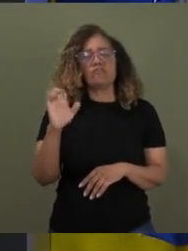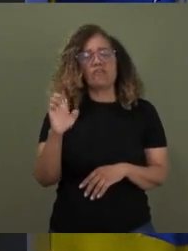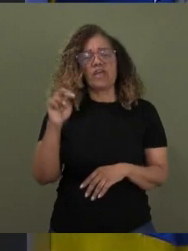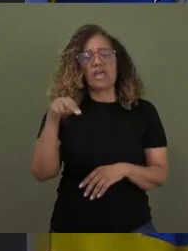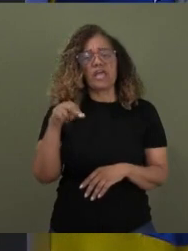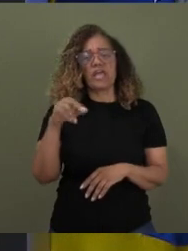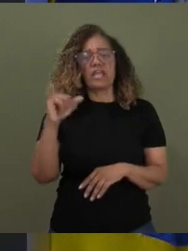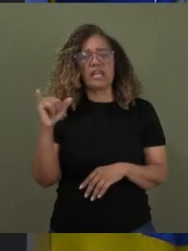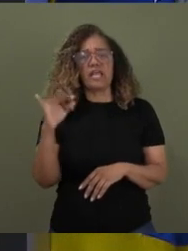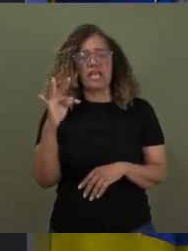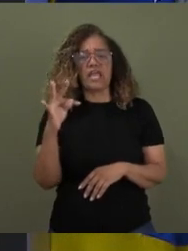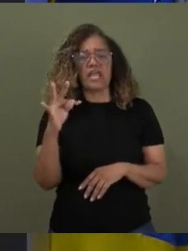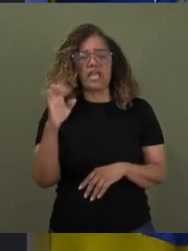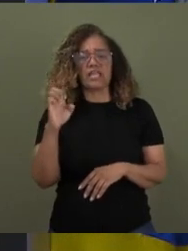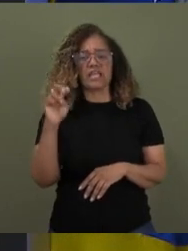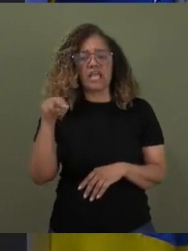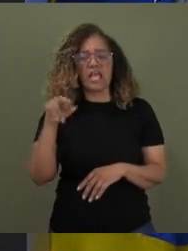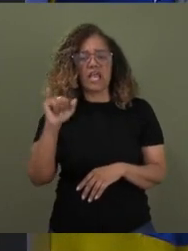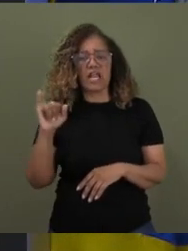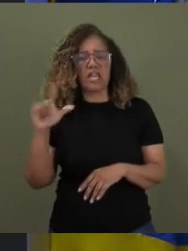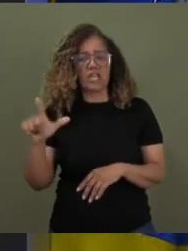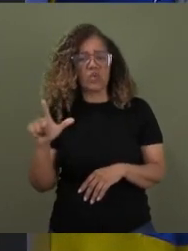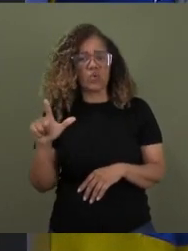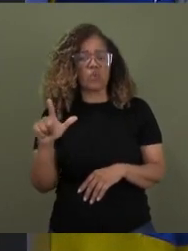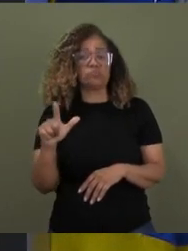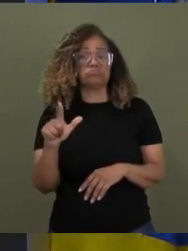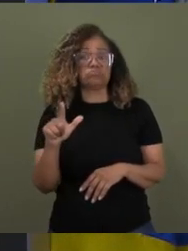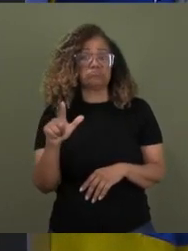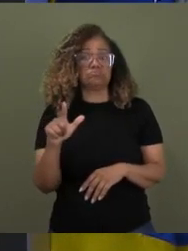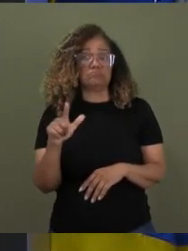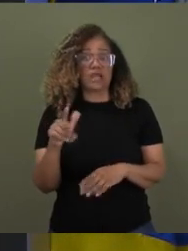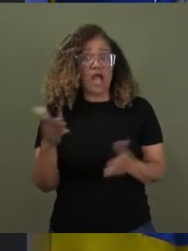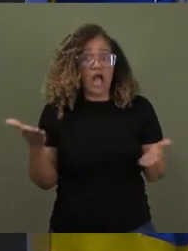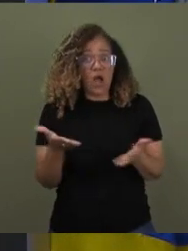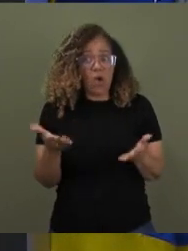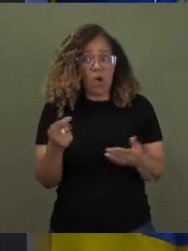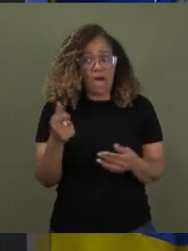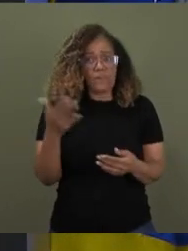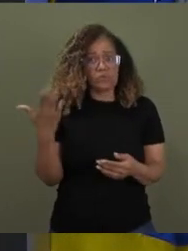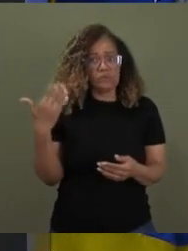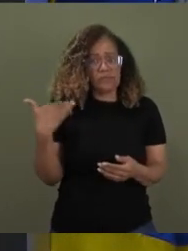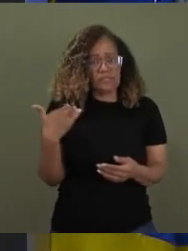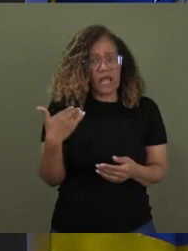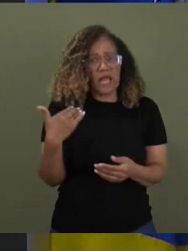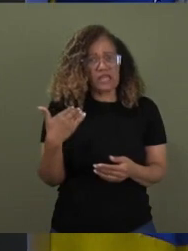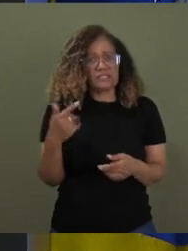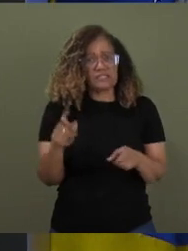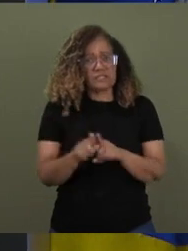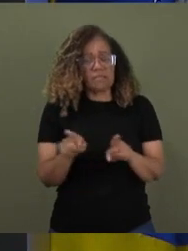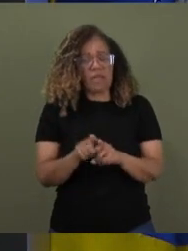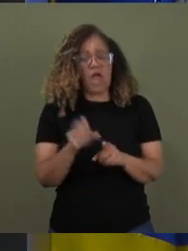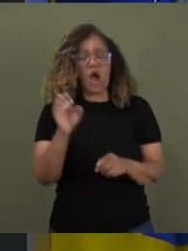Então, não foi à toa que, recentemente, o estado de Oregon